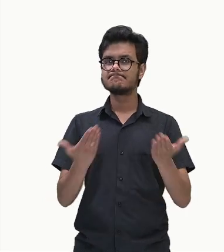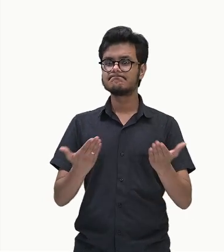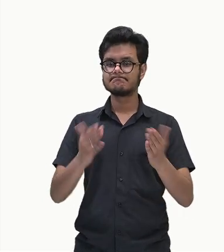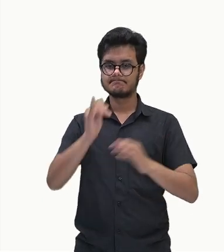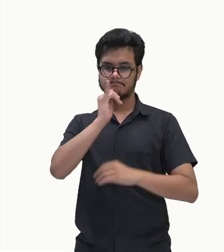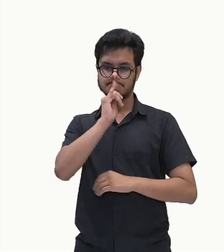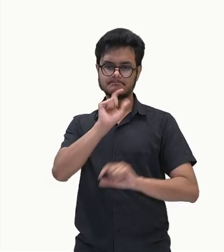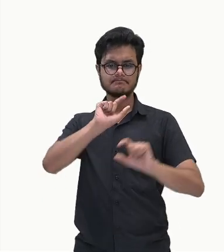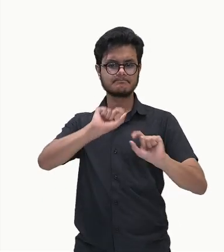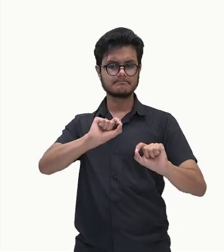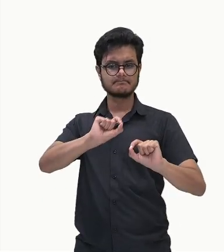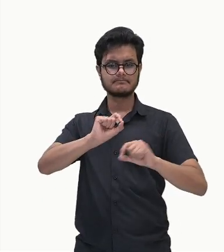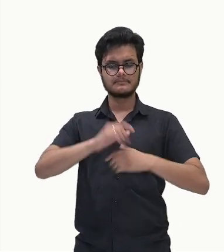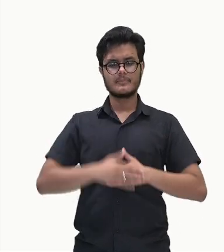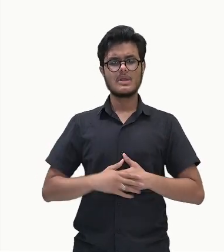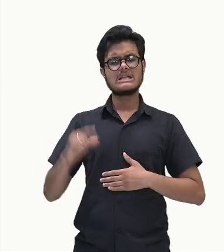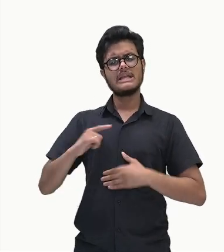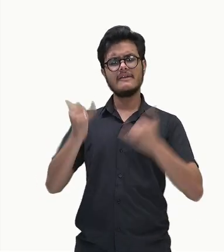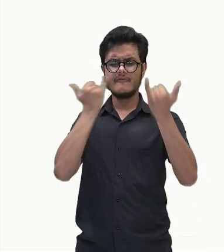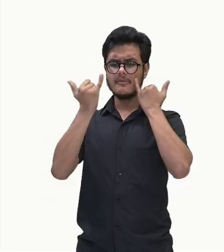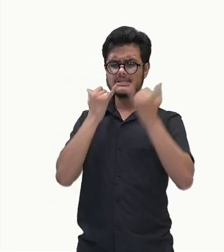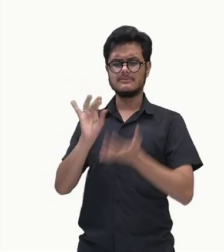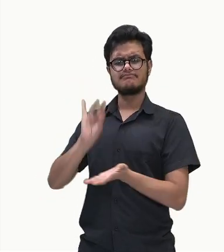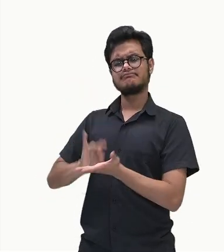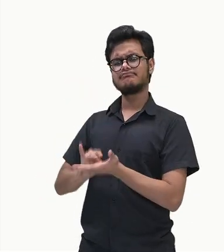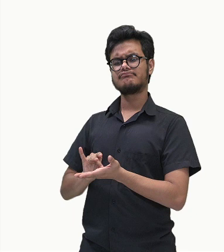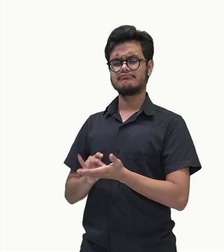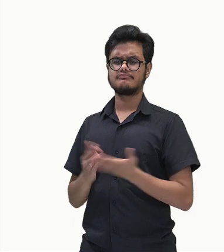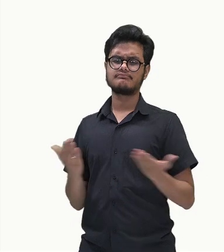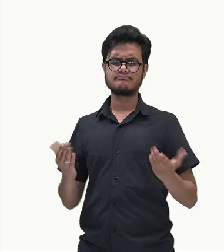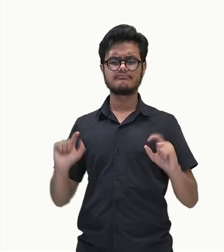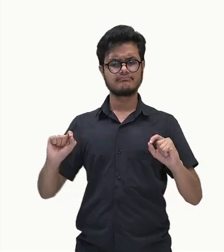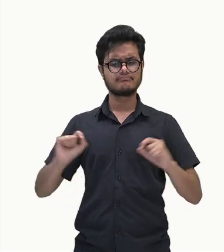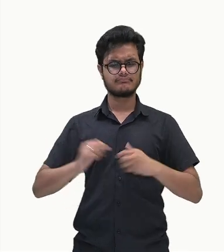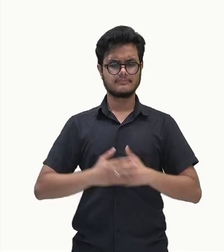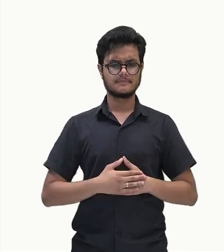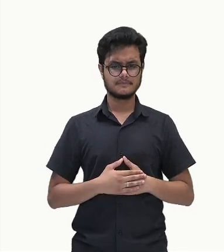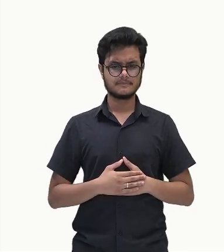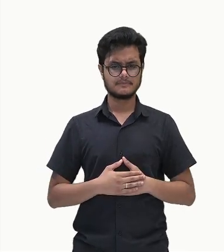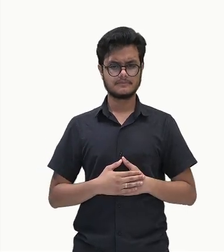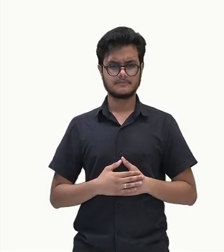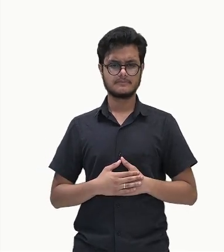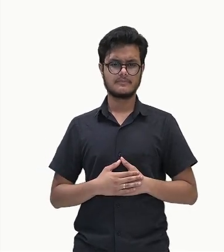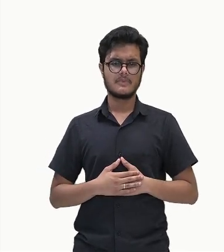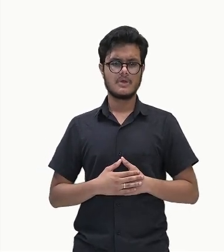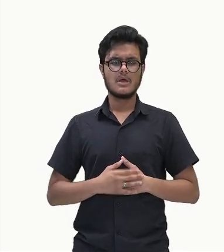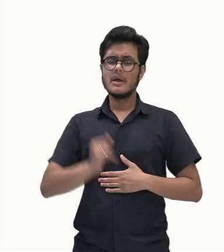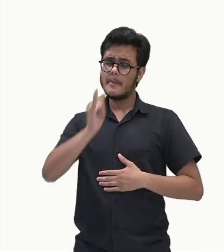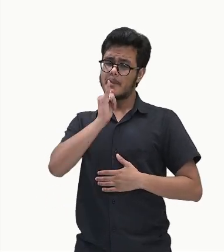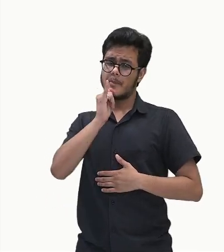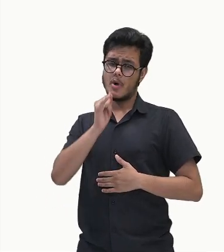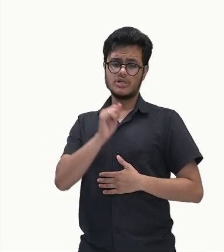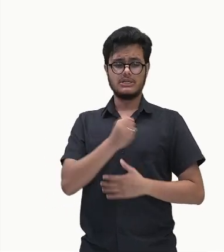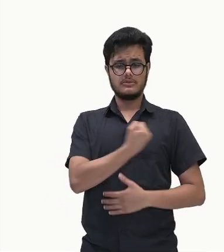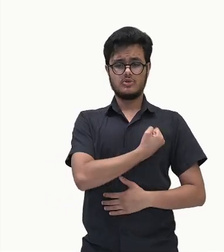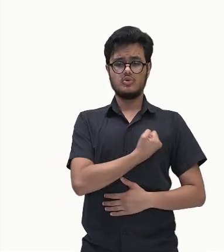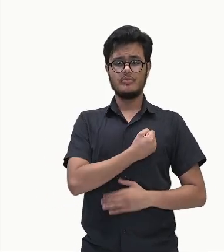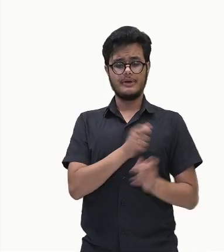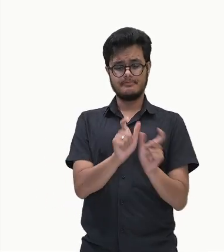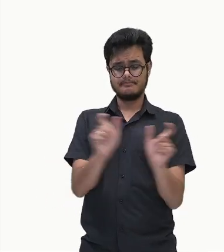fazer aqui tem uma informação que eles podem ser iguais ou podem ser